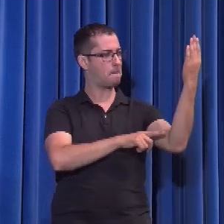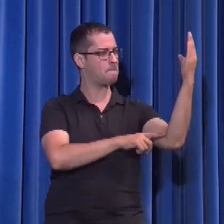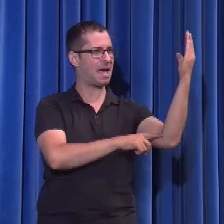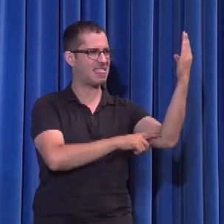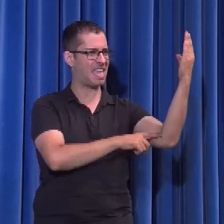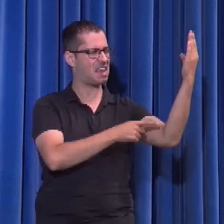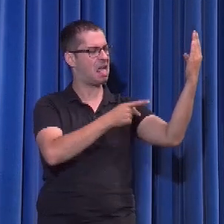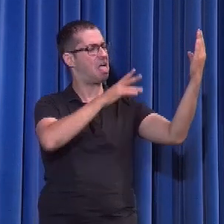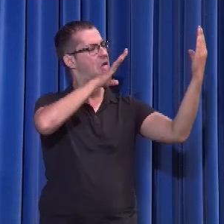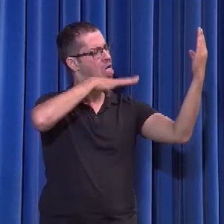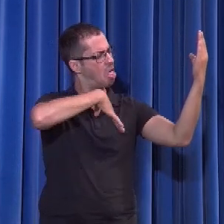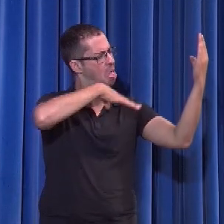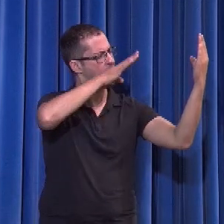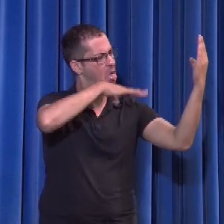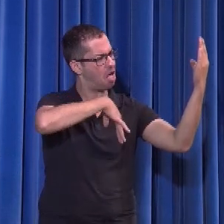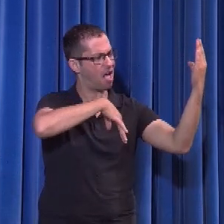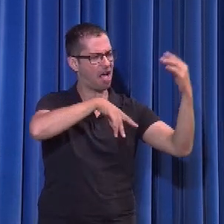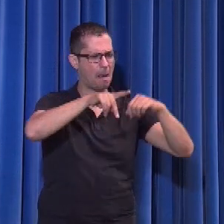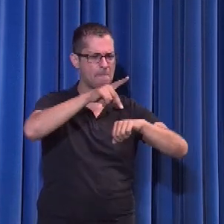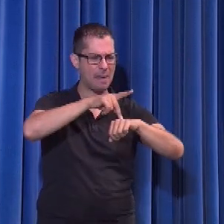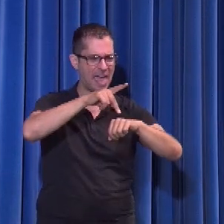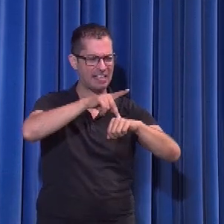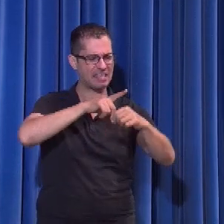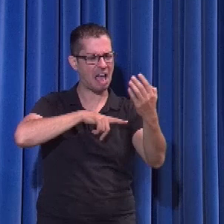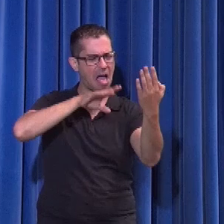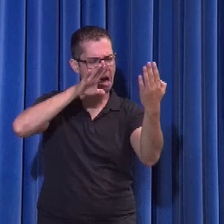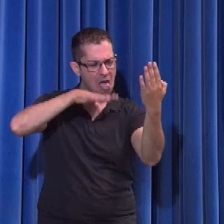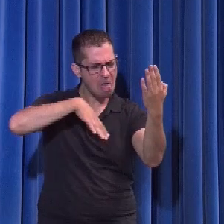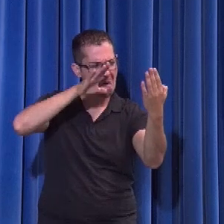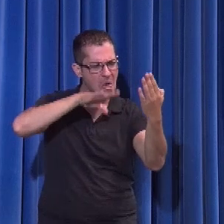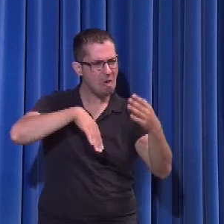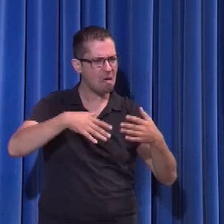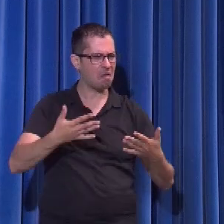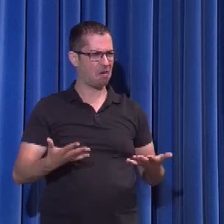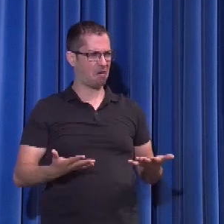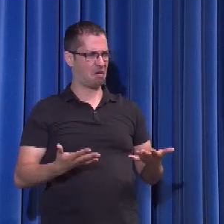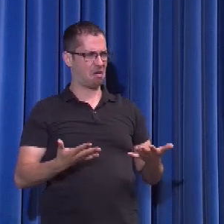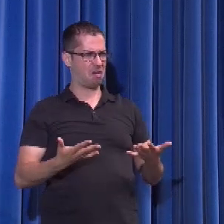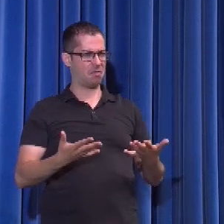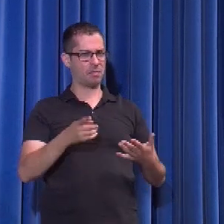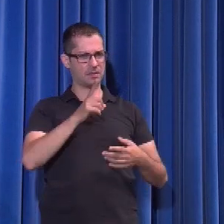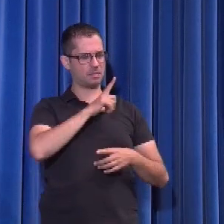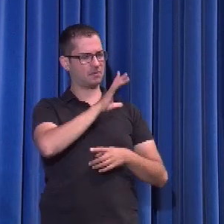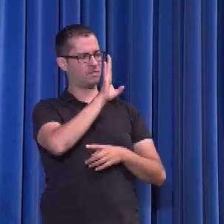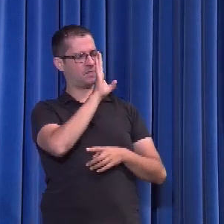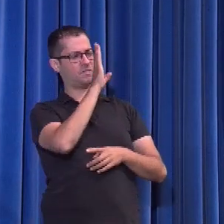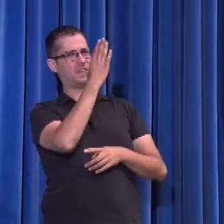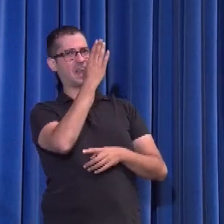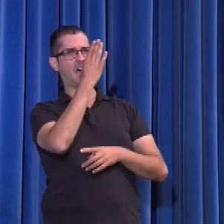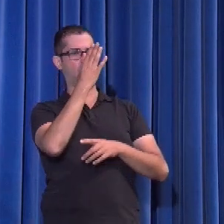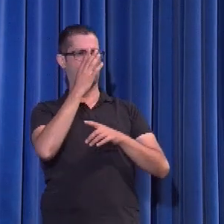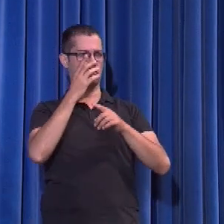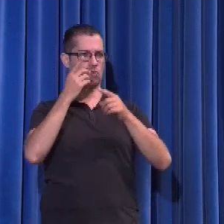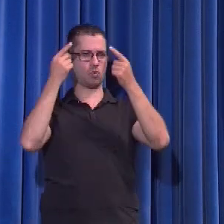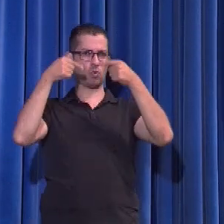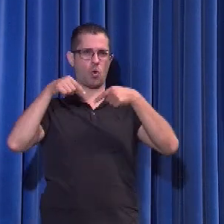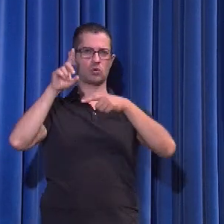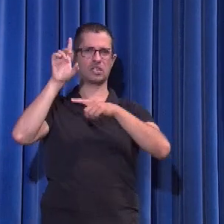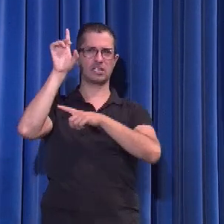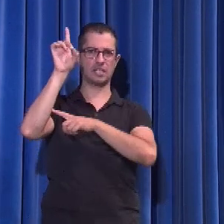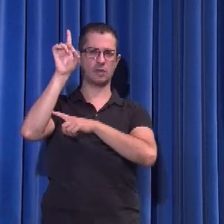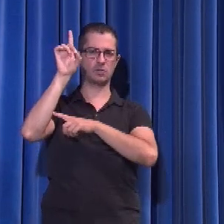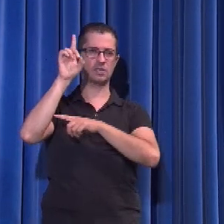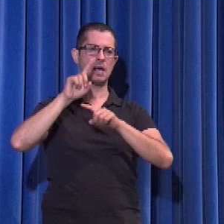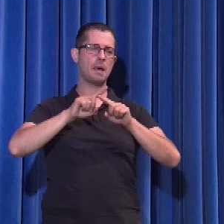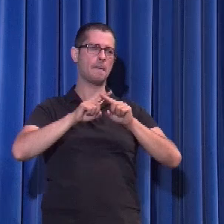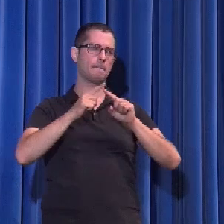e a pedra tu me geraste. Pois me viraram as costas, e não o rosto, mas em vindo a